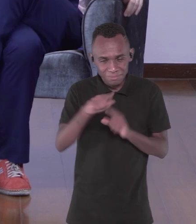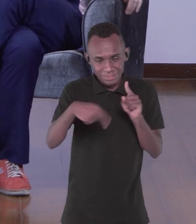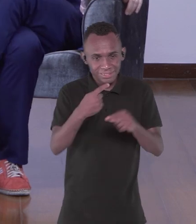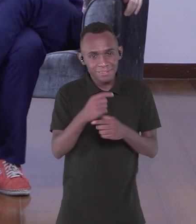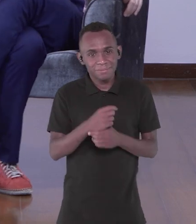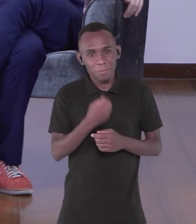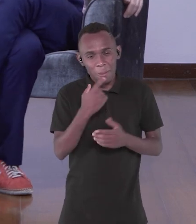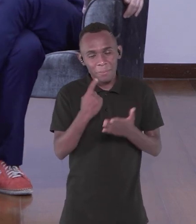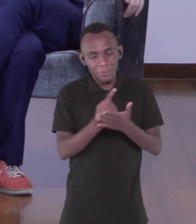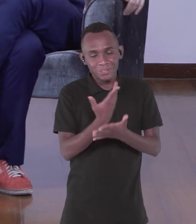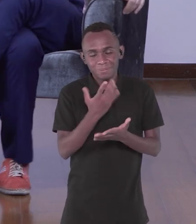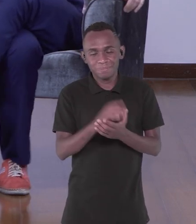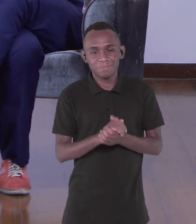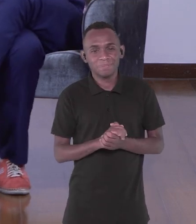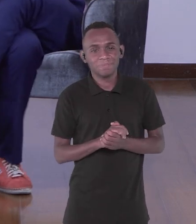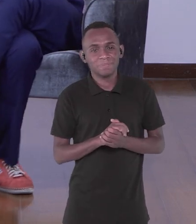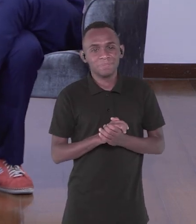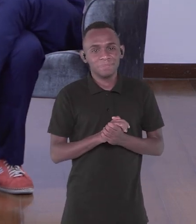Boa pergunta.